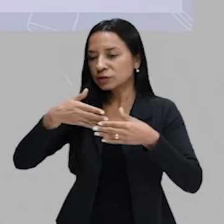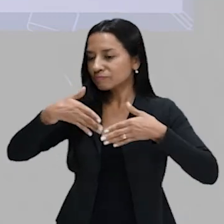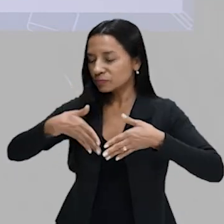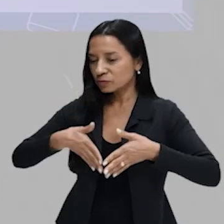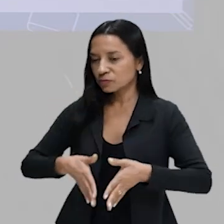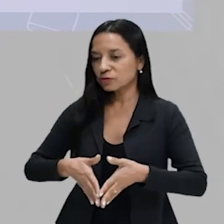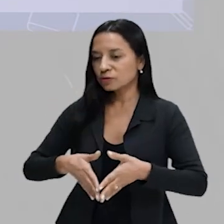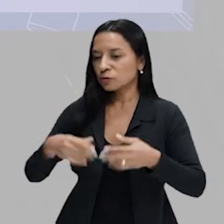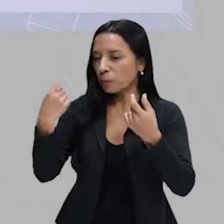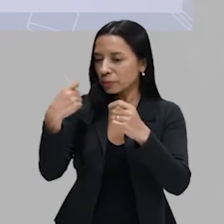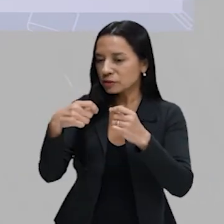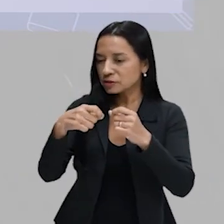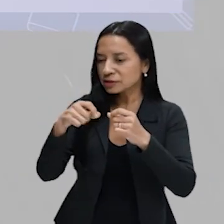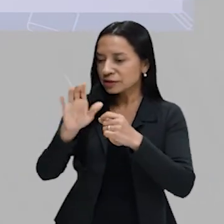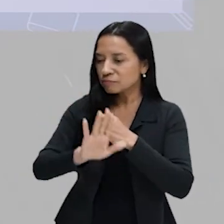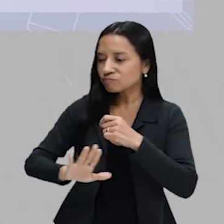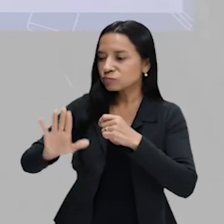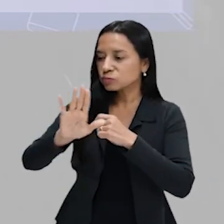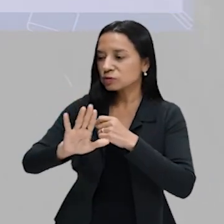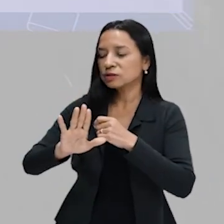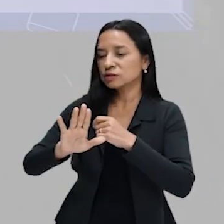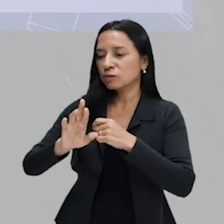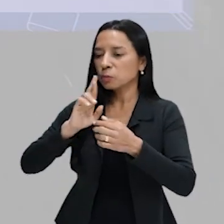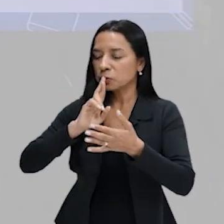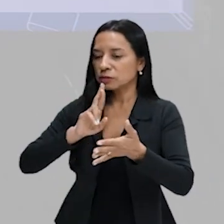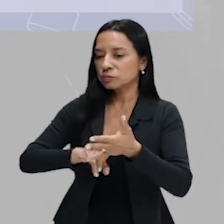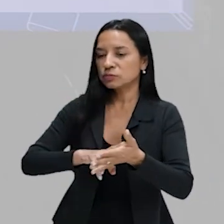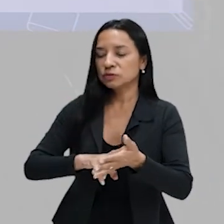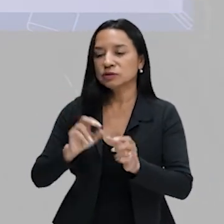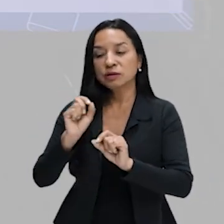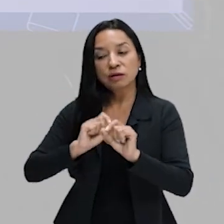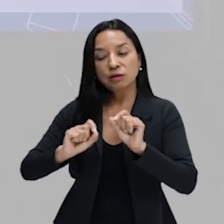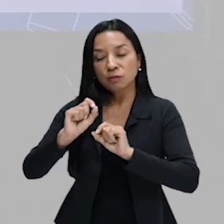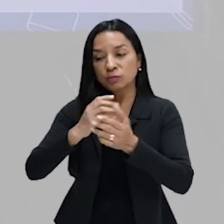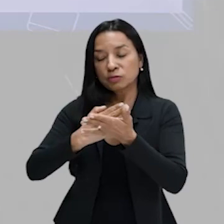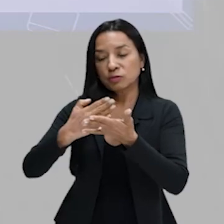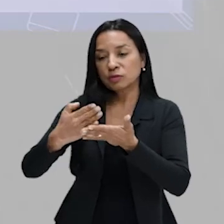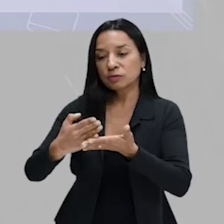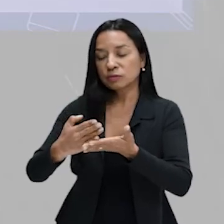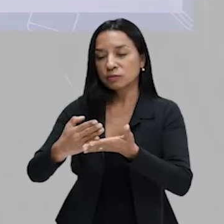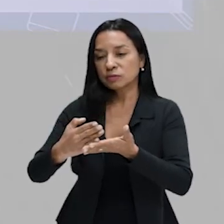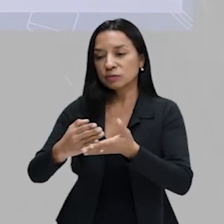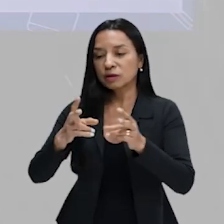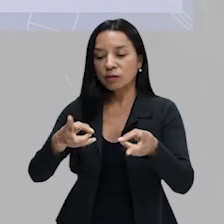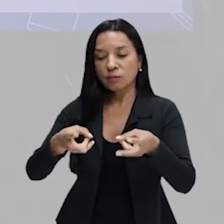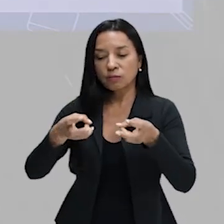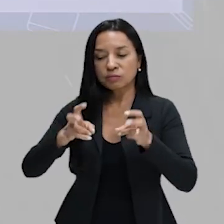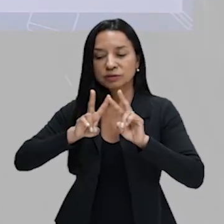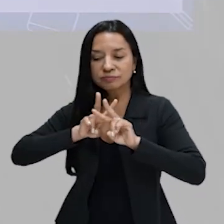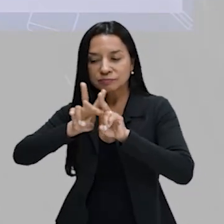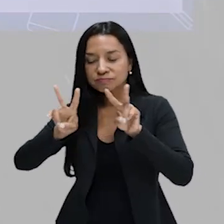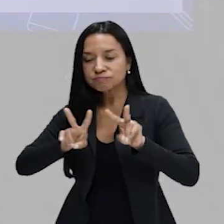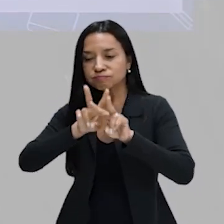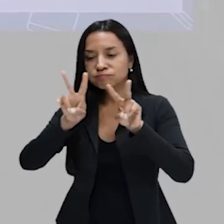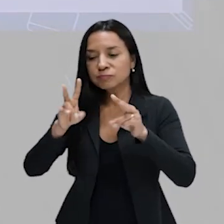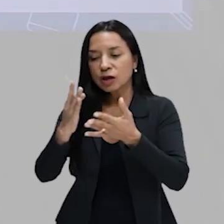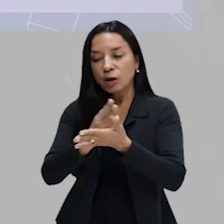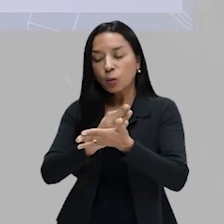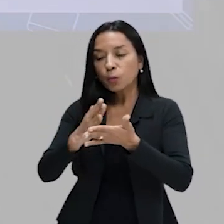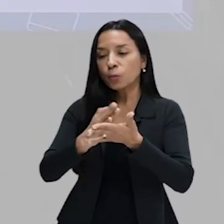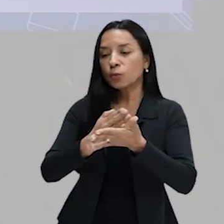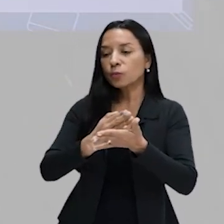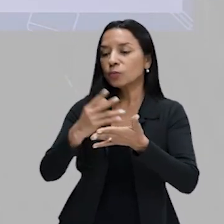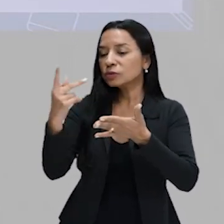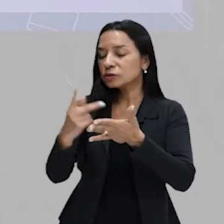precisava que essa situação fosse resolvida. E aí ele começou agora a observar alguns fatos, né? Quais